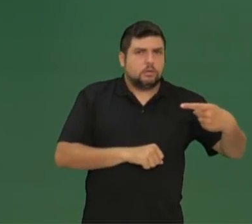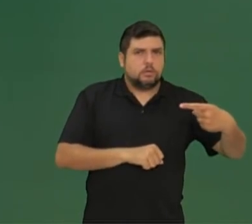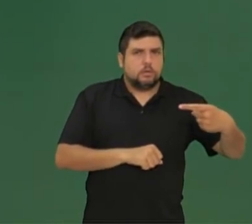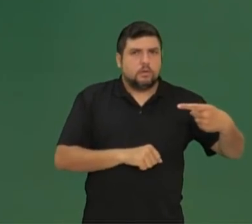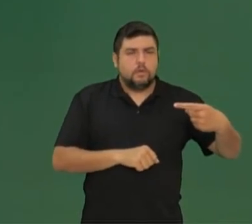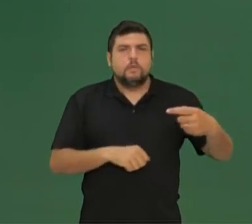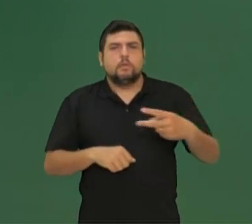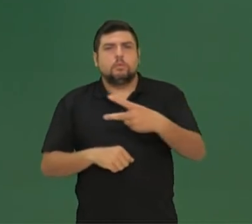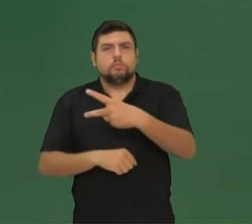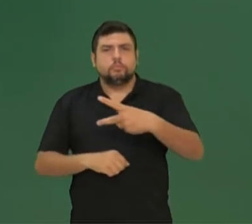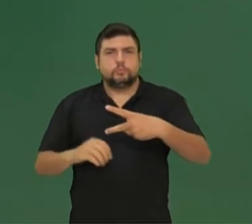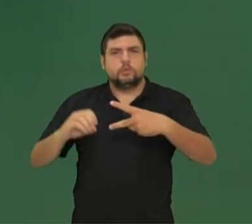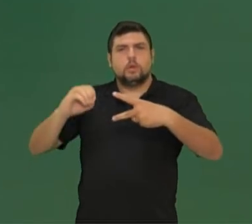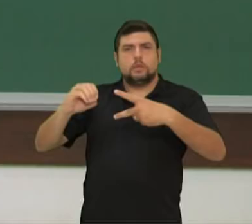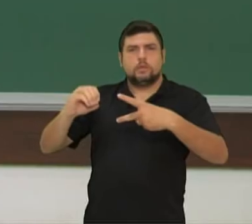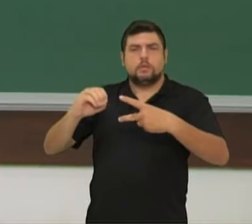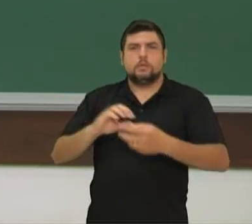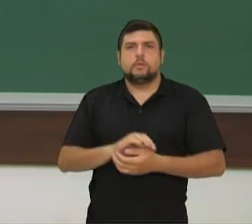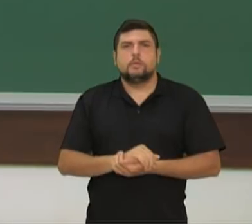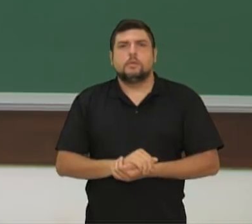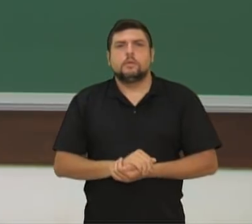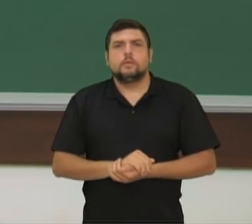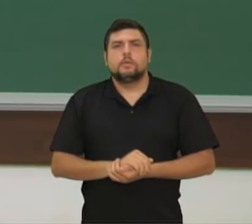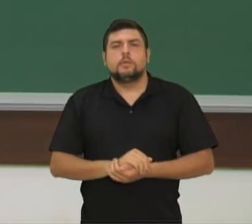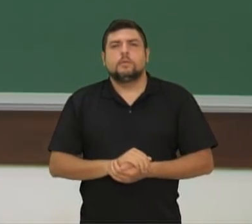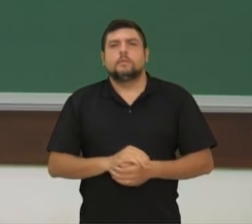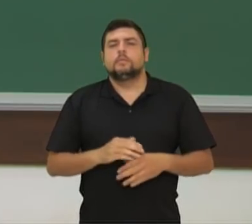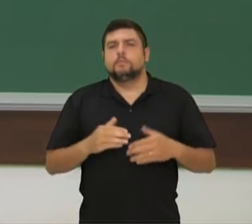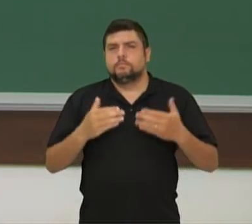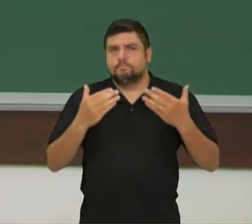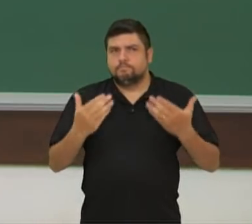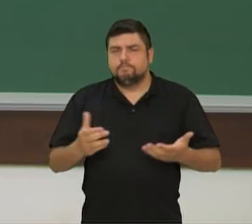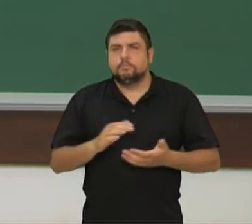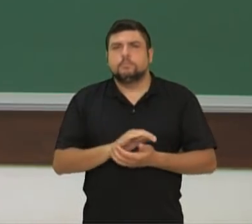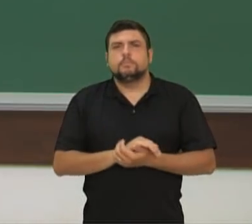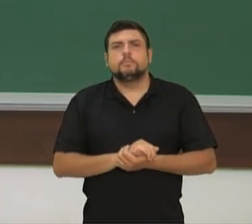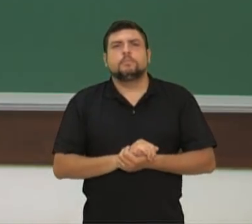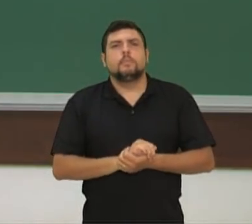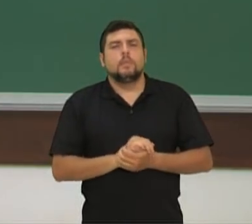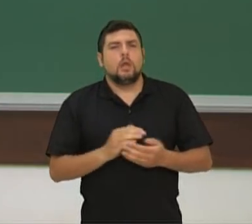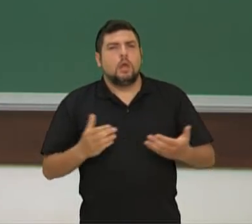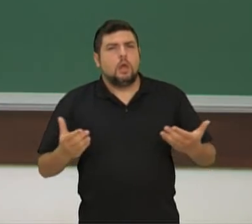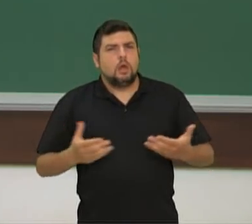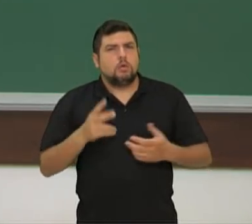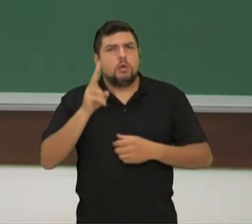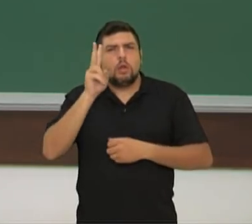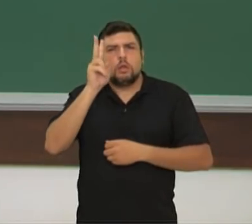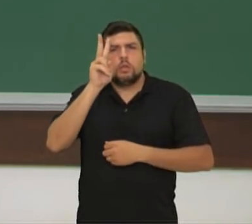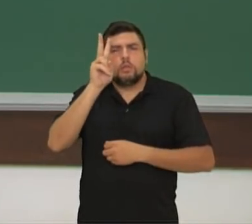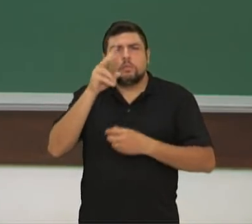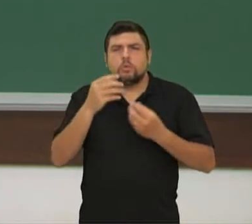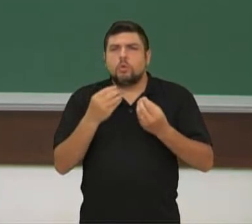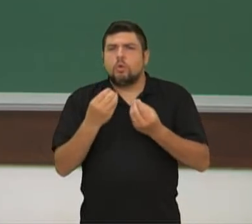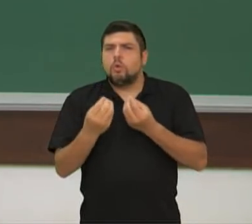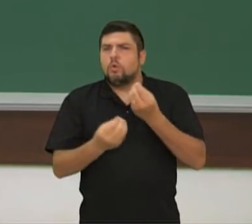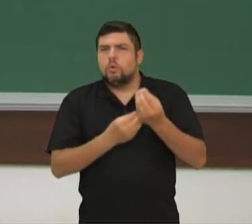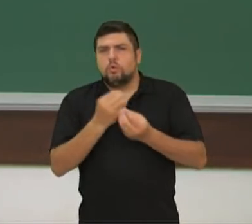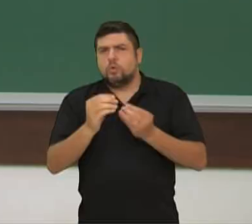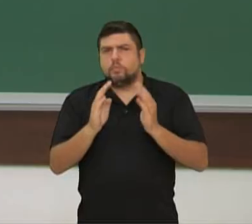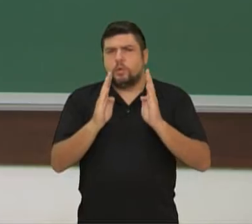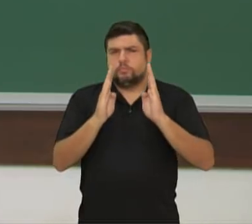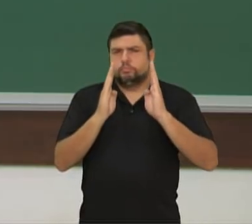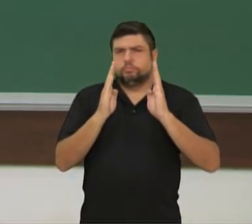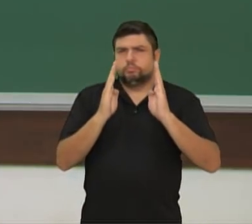zero. Ok? Para relembrar um pouquinho, como é essa função modular, né? Ela vai